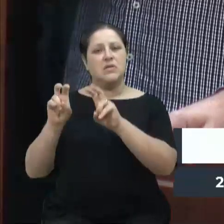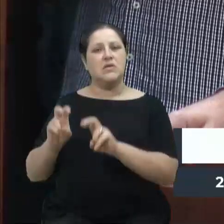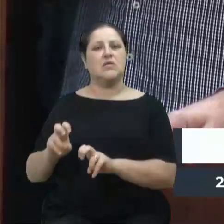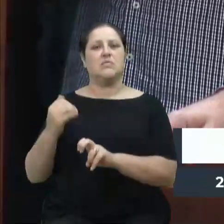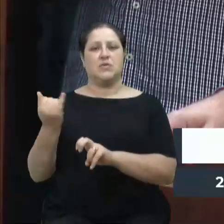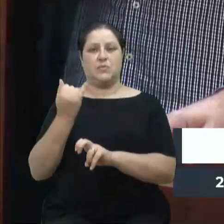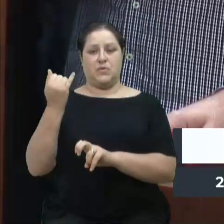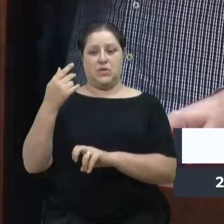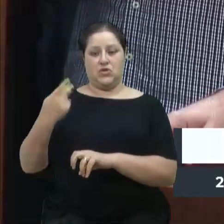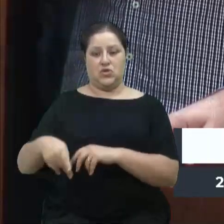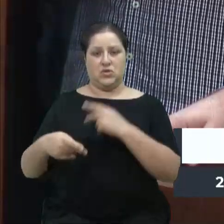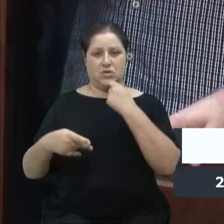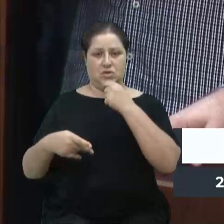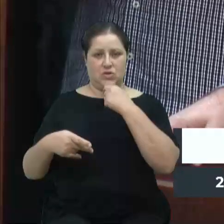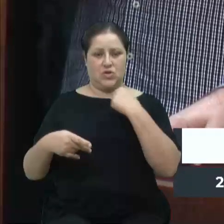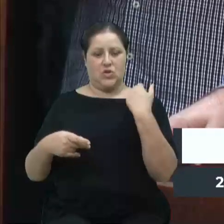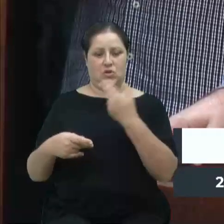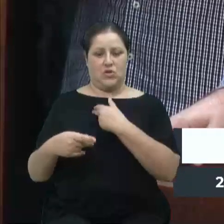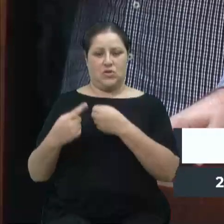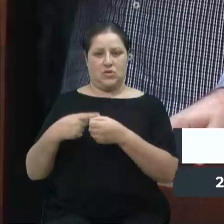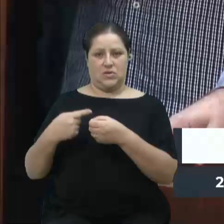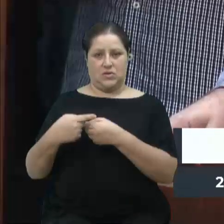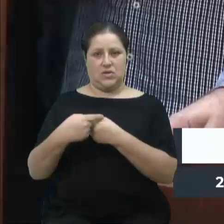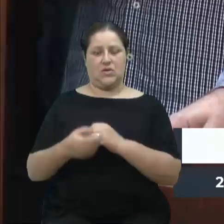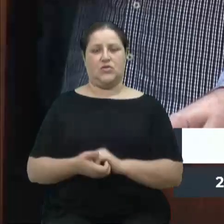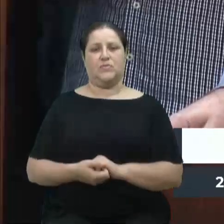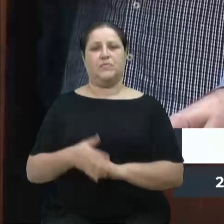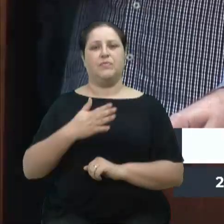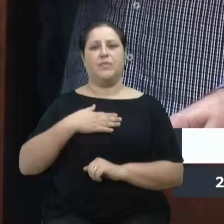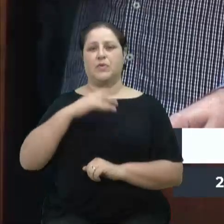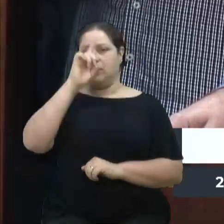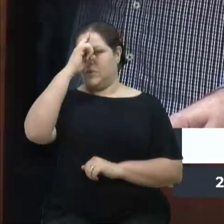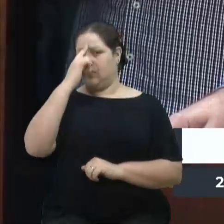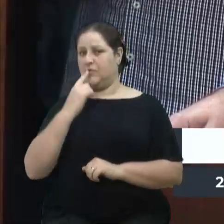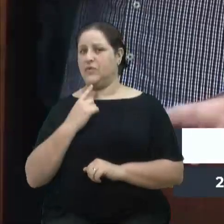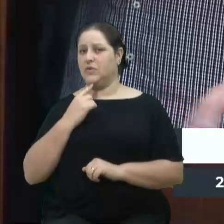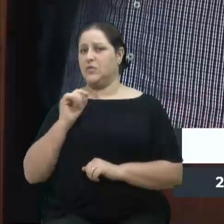cidade. O meu perfil é de fazer